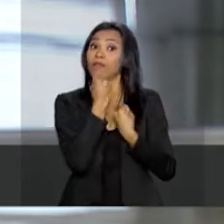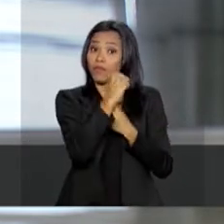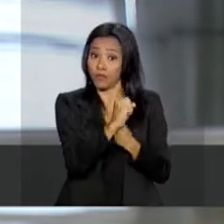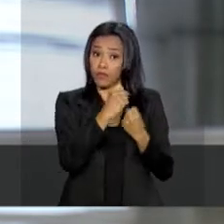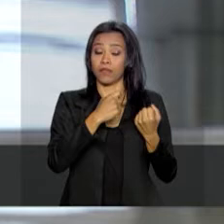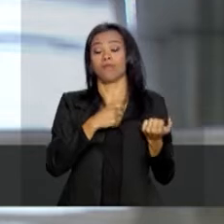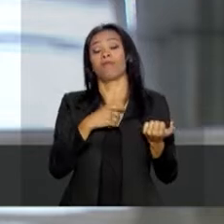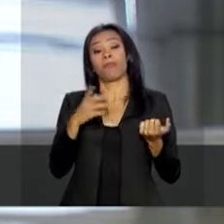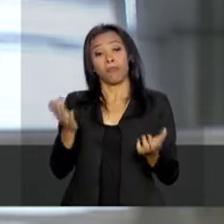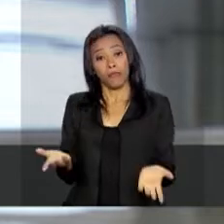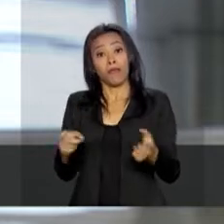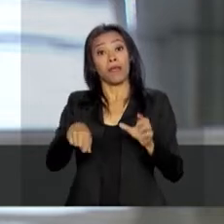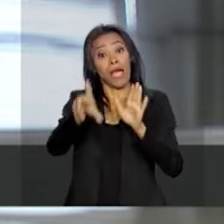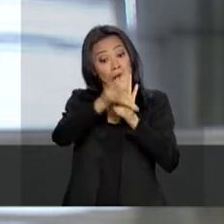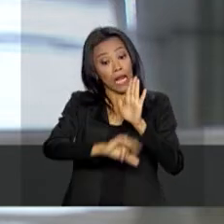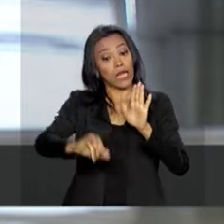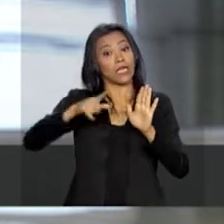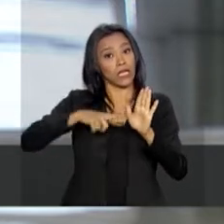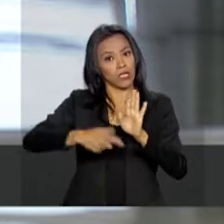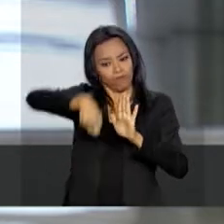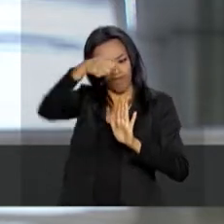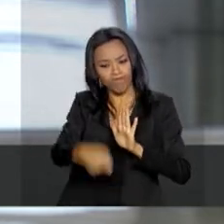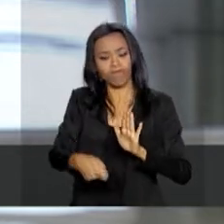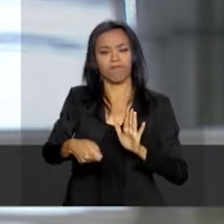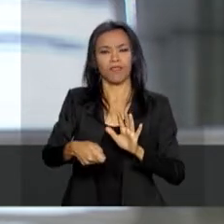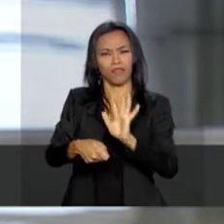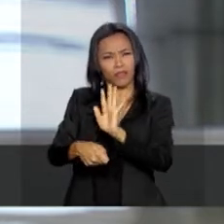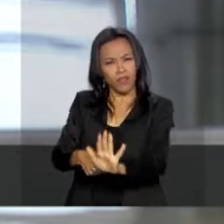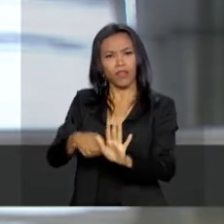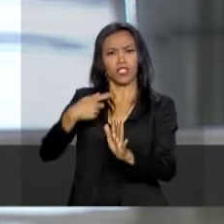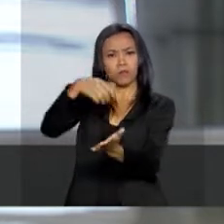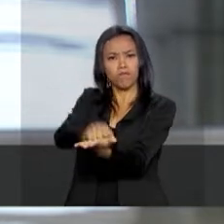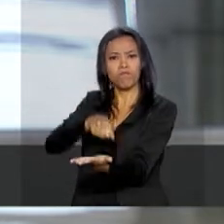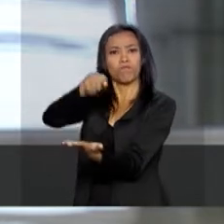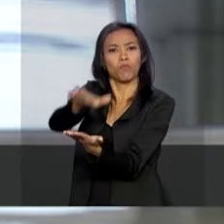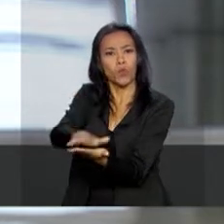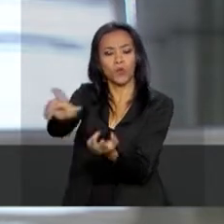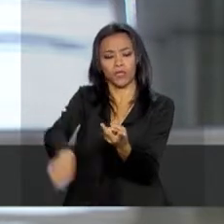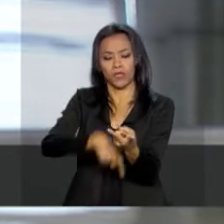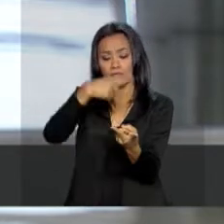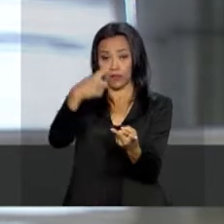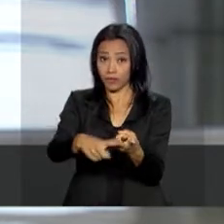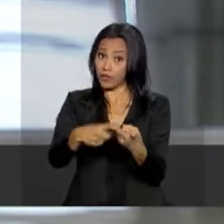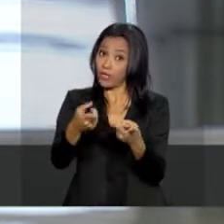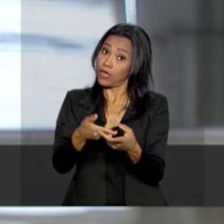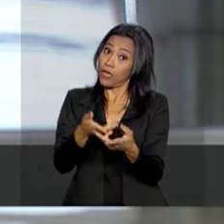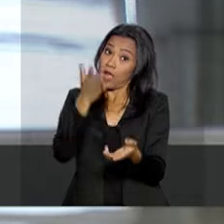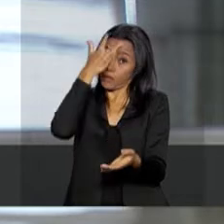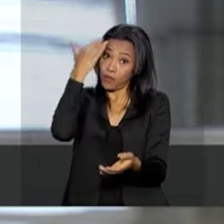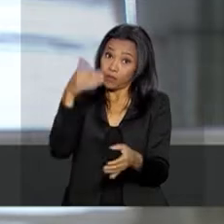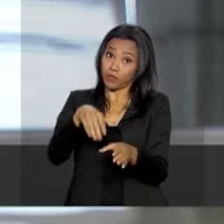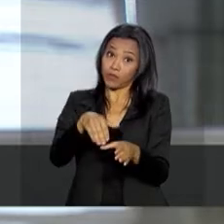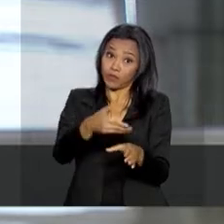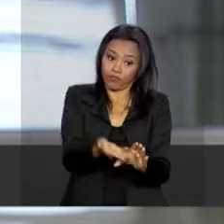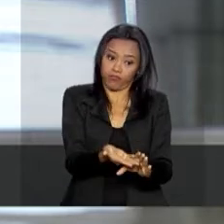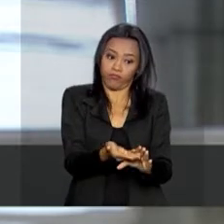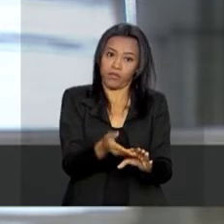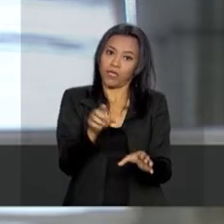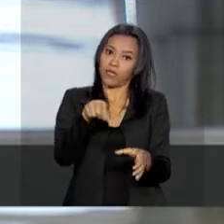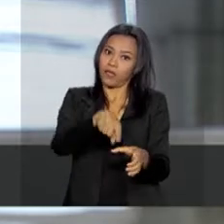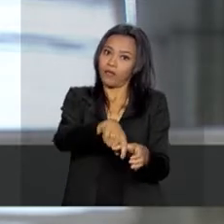legislação prevê punições que vão desde a aplicação de multas suspensão da actividade do banco de dados responsável